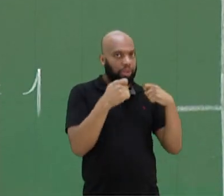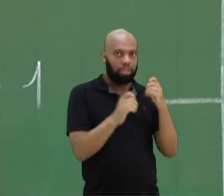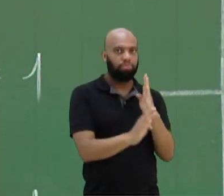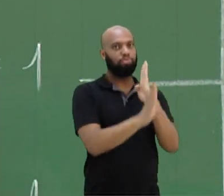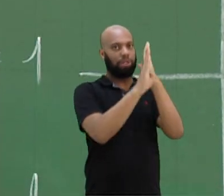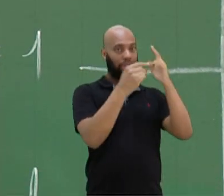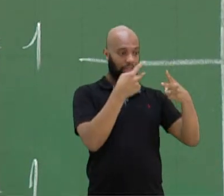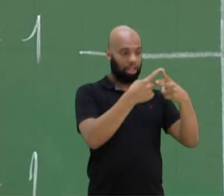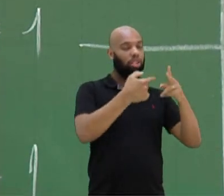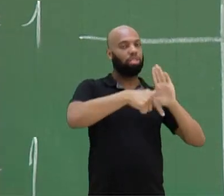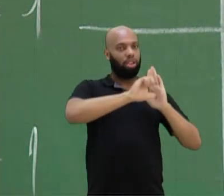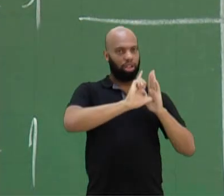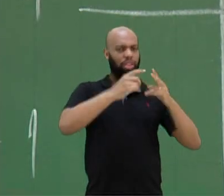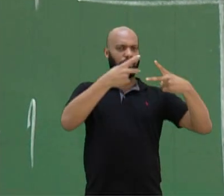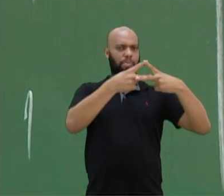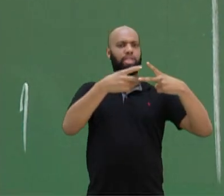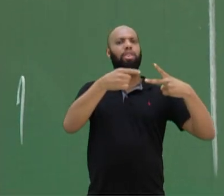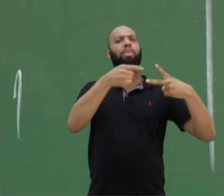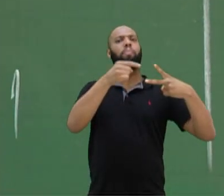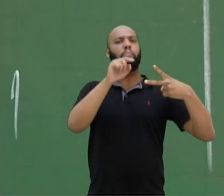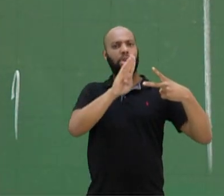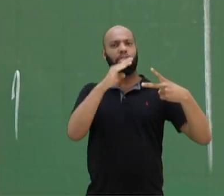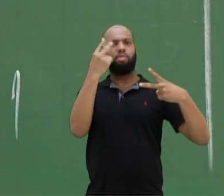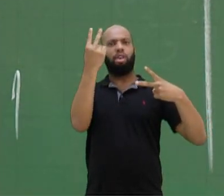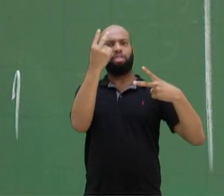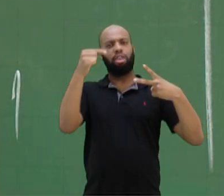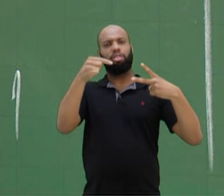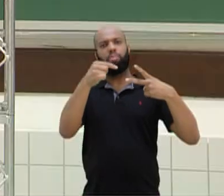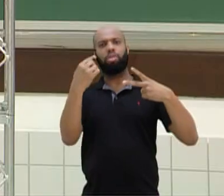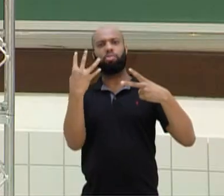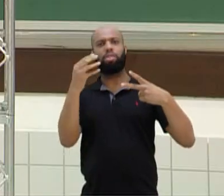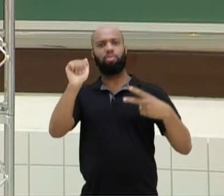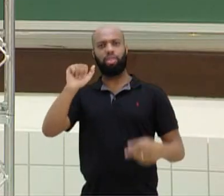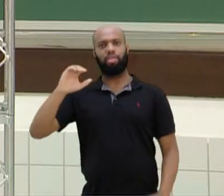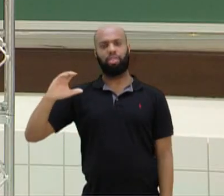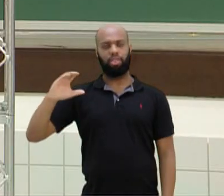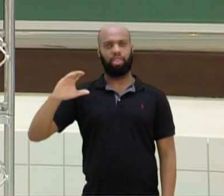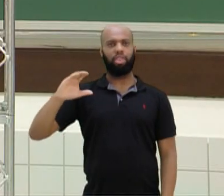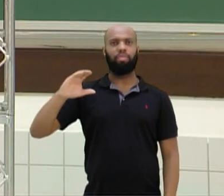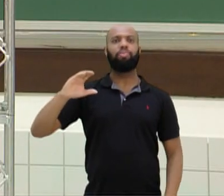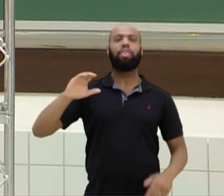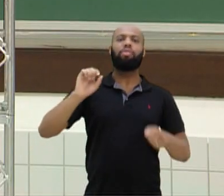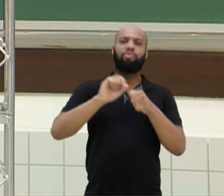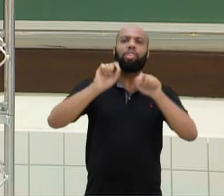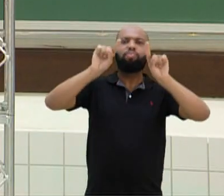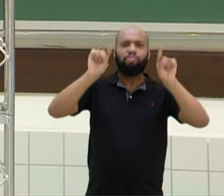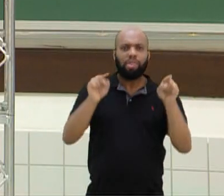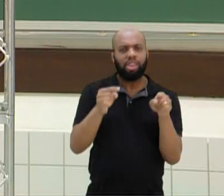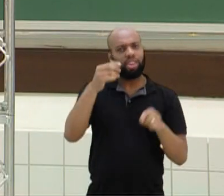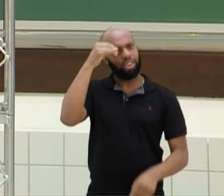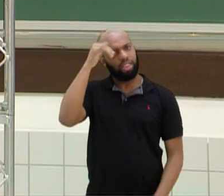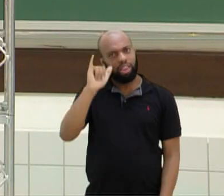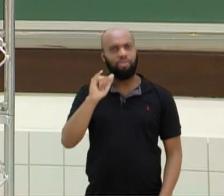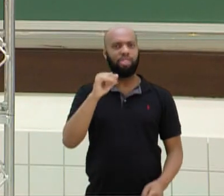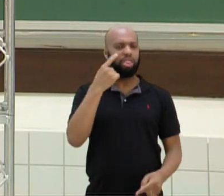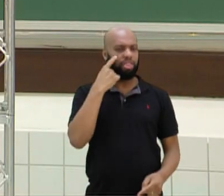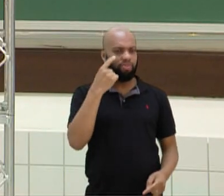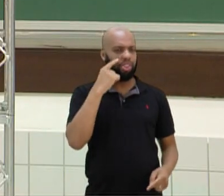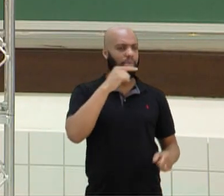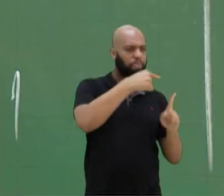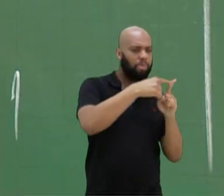O a é menor que 0 com cavidade voltada para baixo da nossa parábola. C é o menos 1, intercepta o eixo